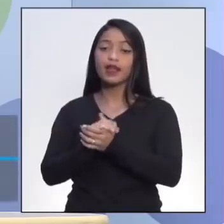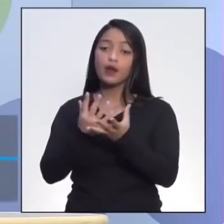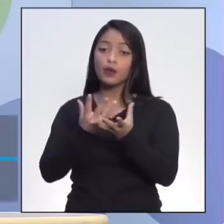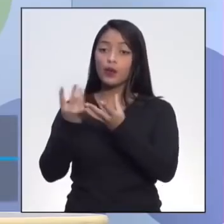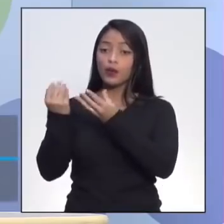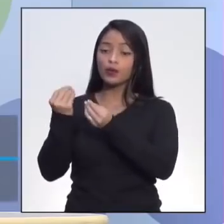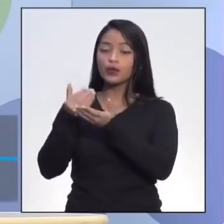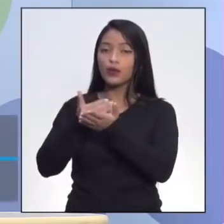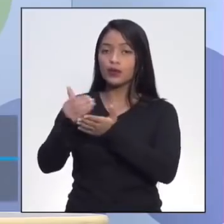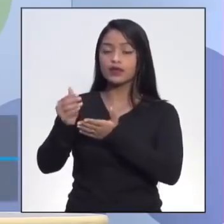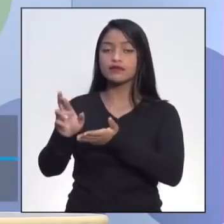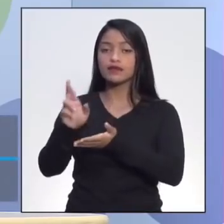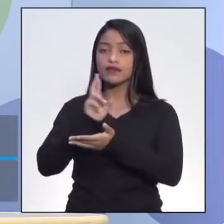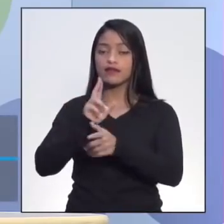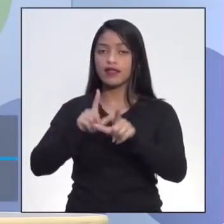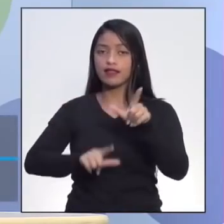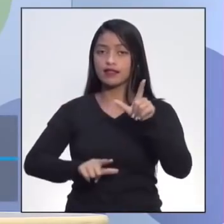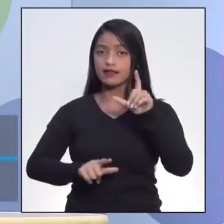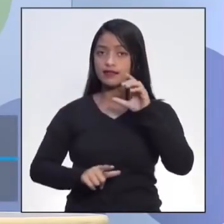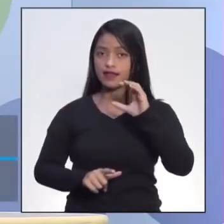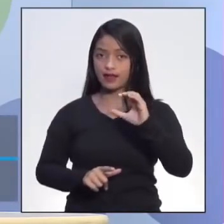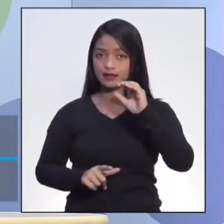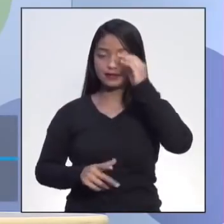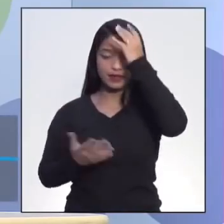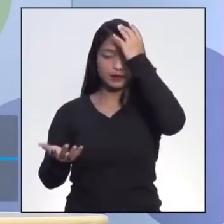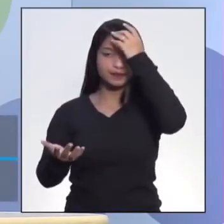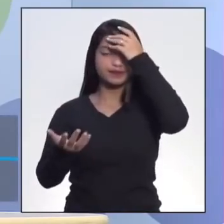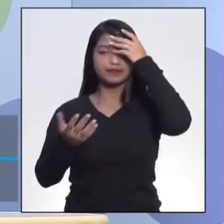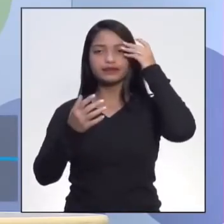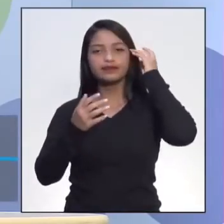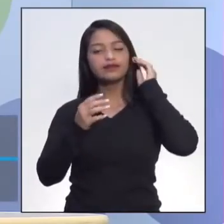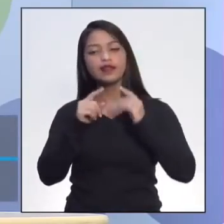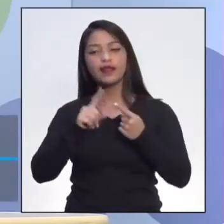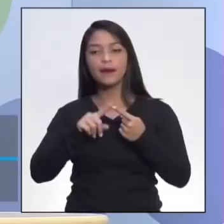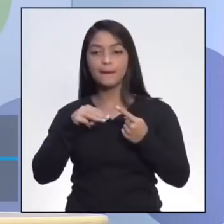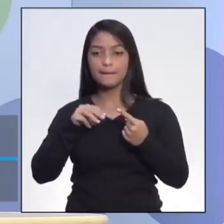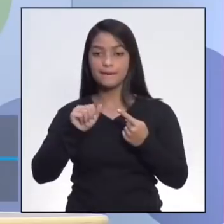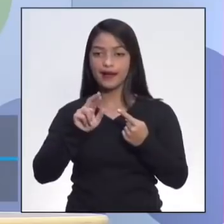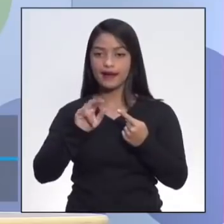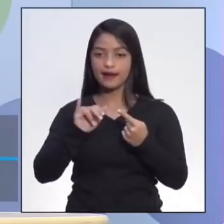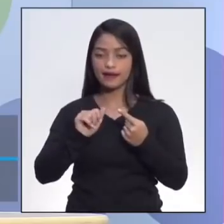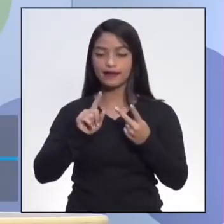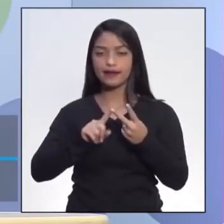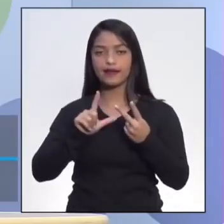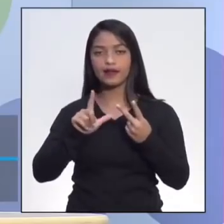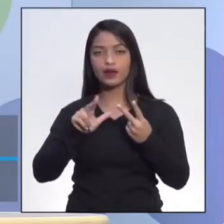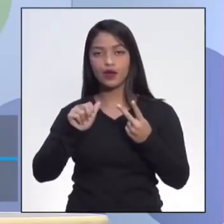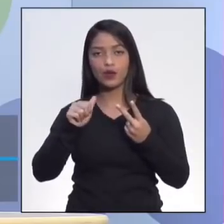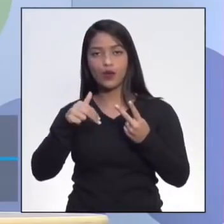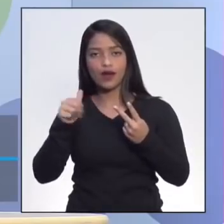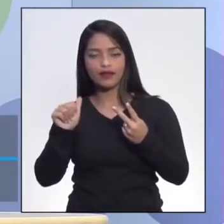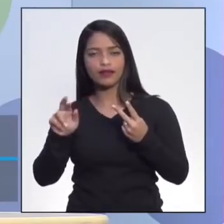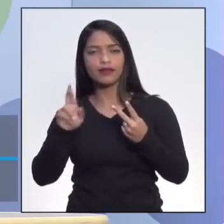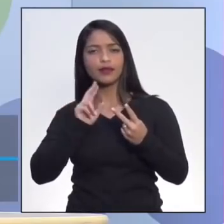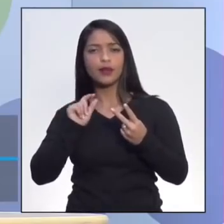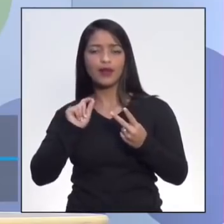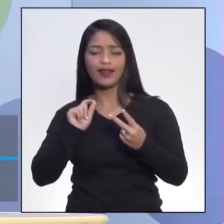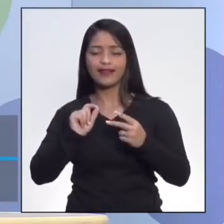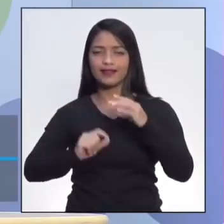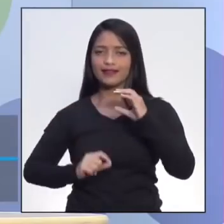começaram respondendo a C. Então, a Maria, a Luana começaram respondendo a